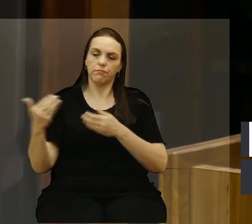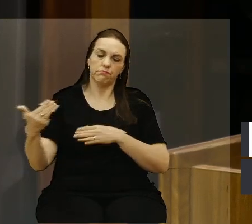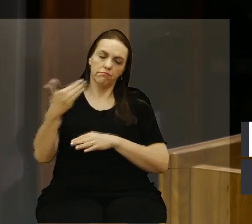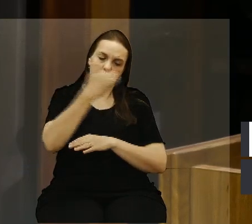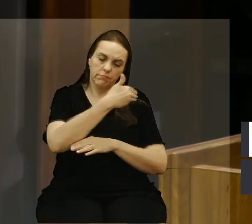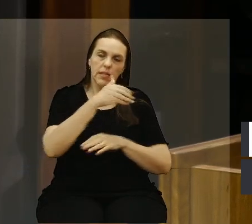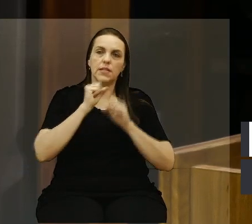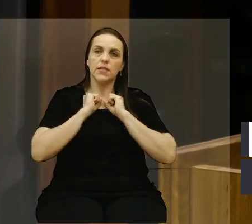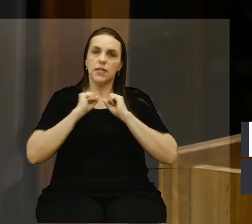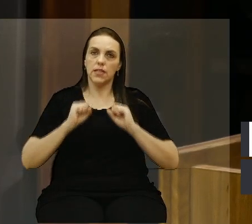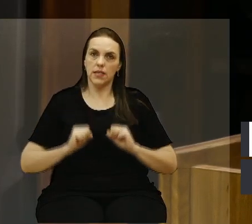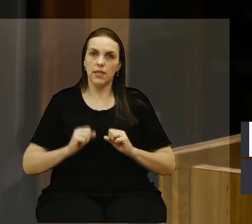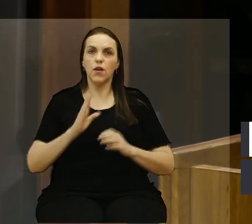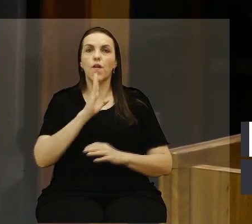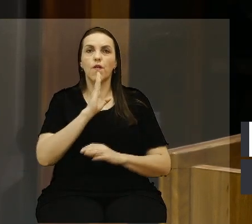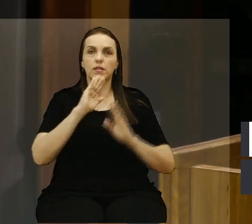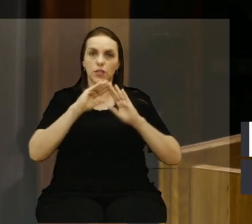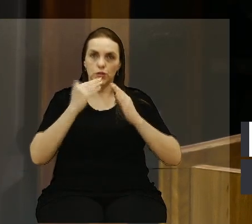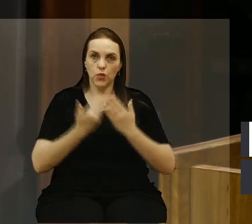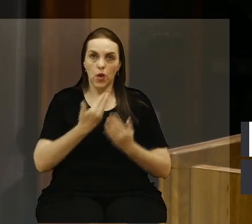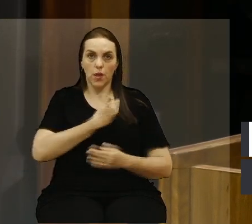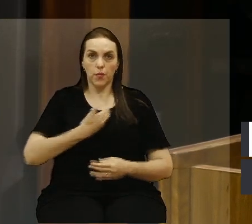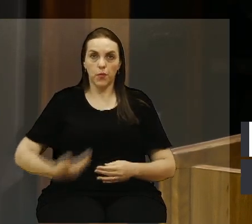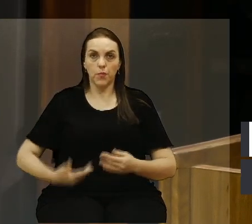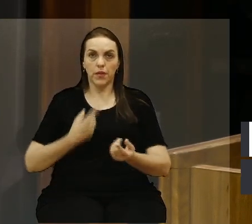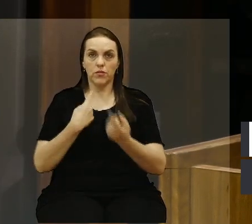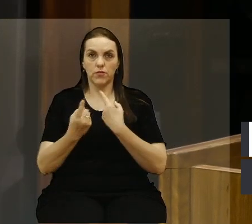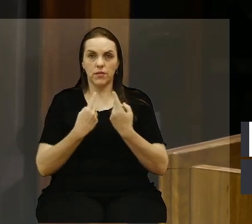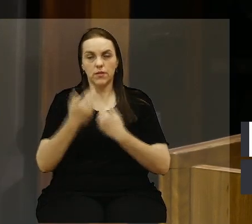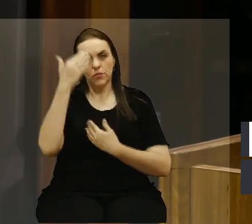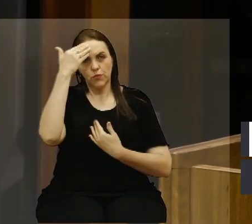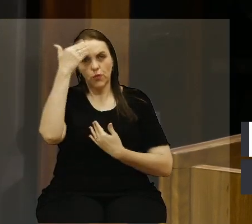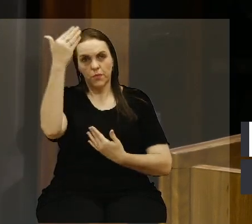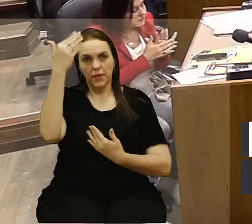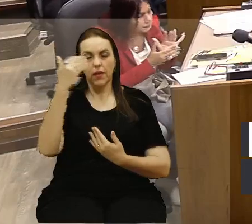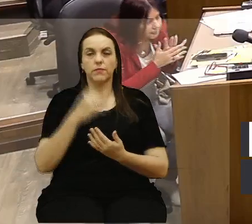quiserem conhecer a Escola Pública de Trânsito. Obrigado.